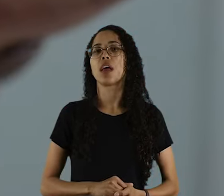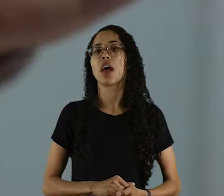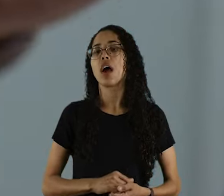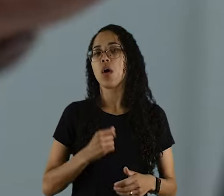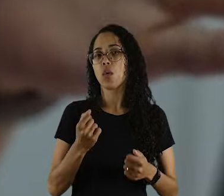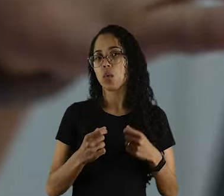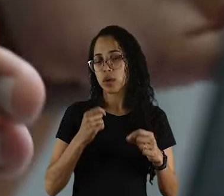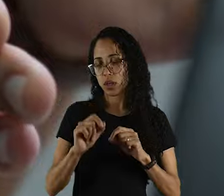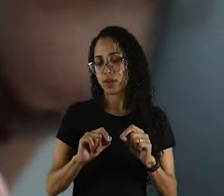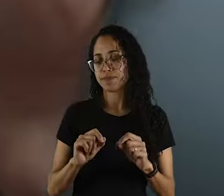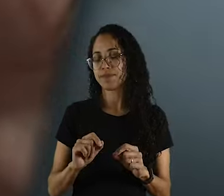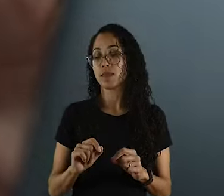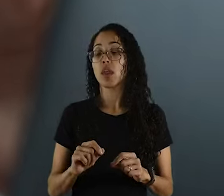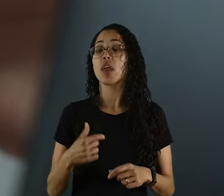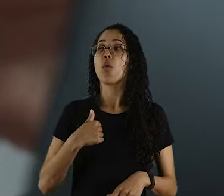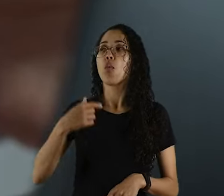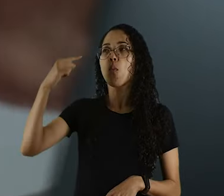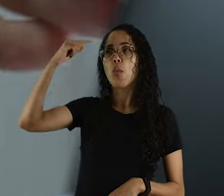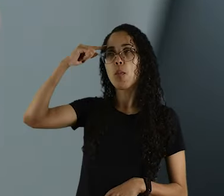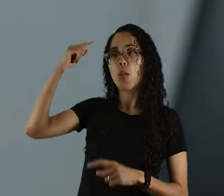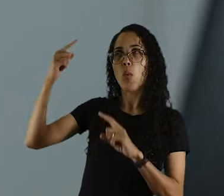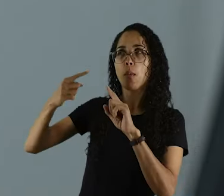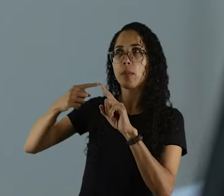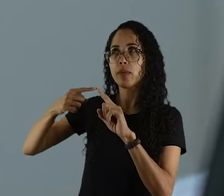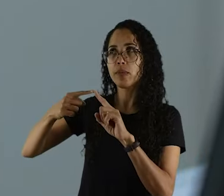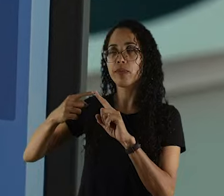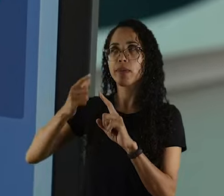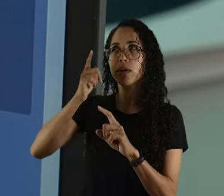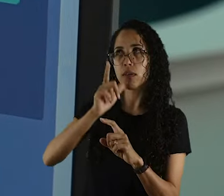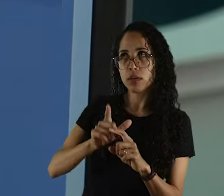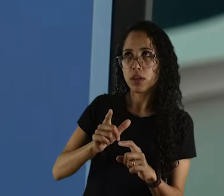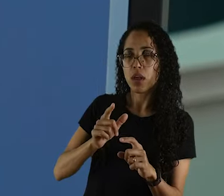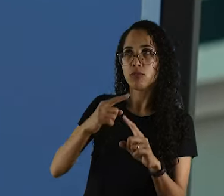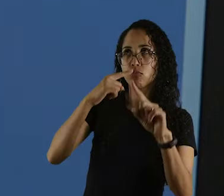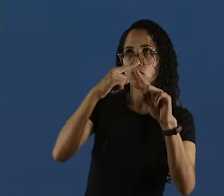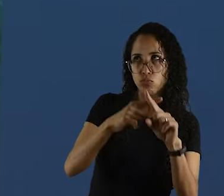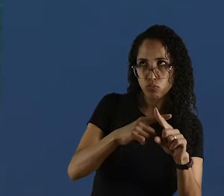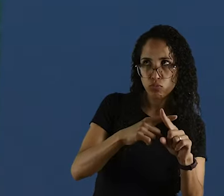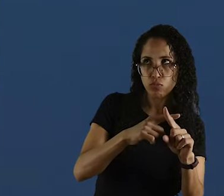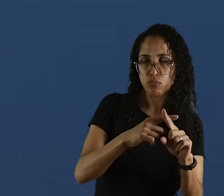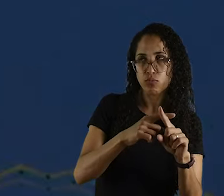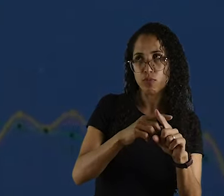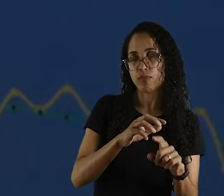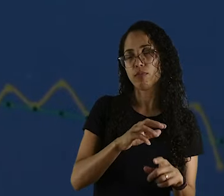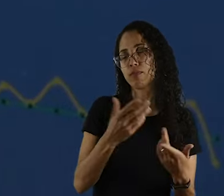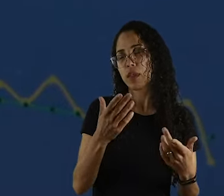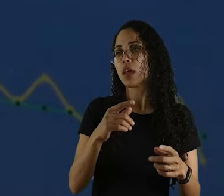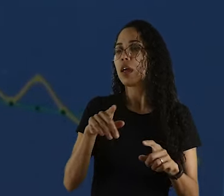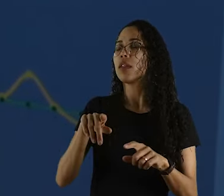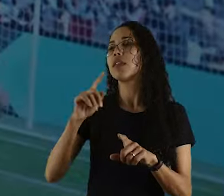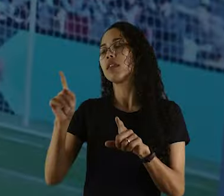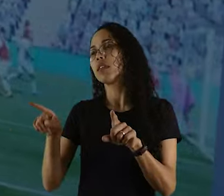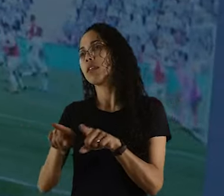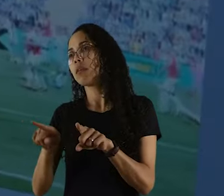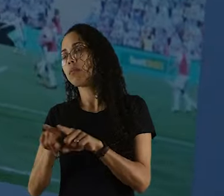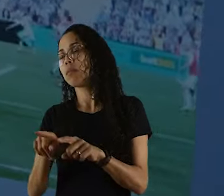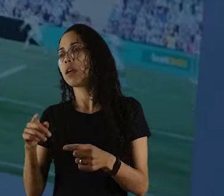mercado disposto a ganhar X e disposto a perder Y. Né? Então, você tem que entrar no mercado com essa cabeça